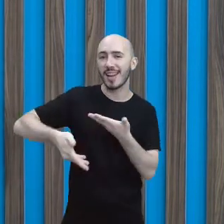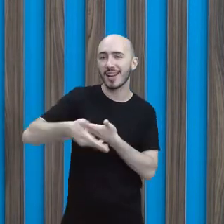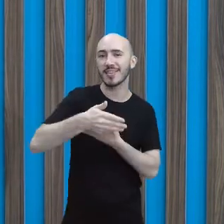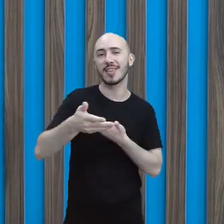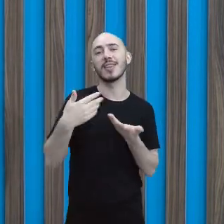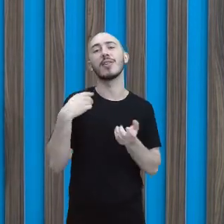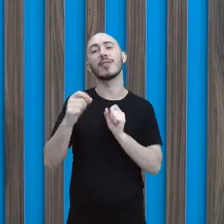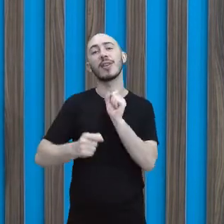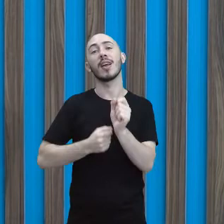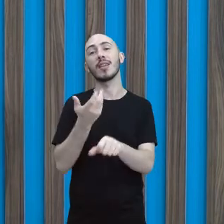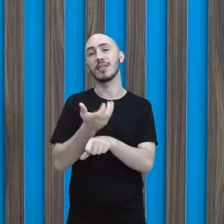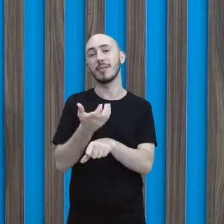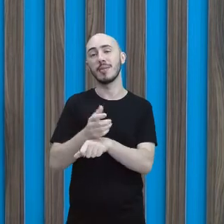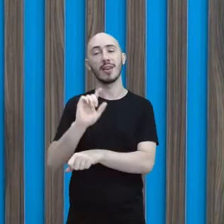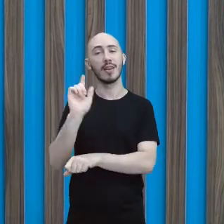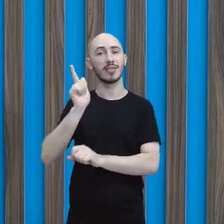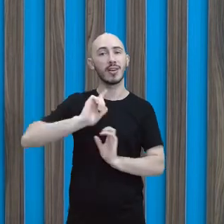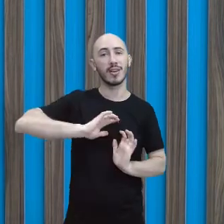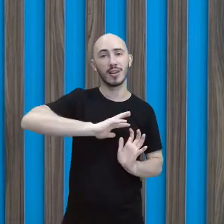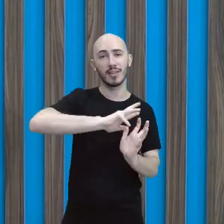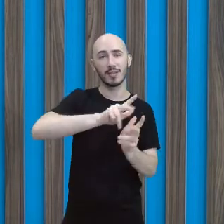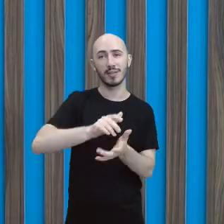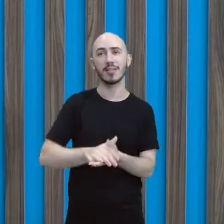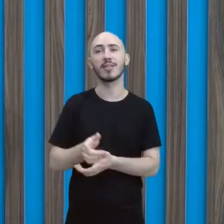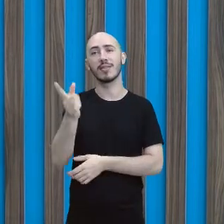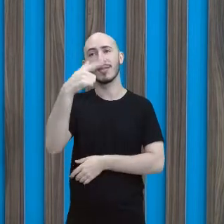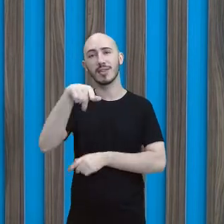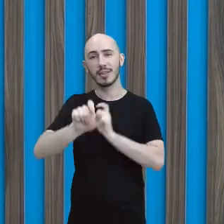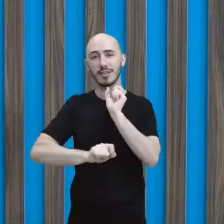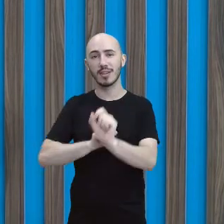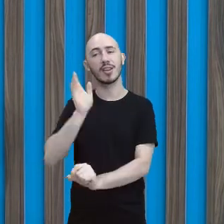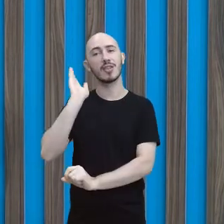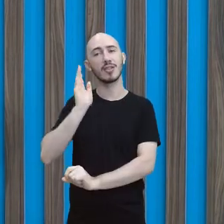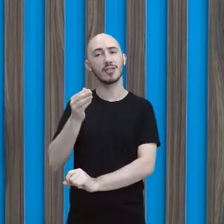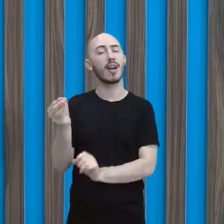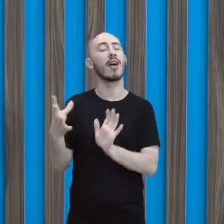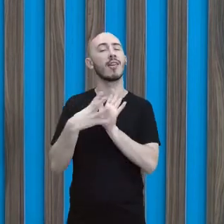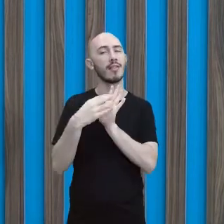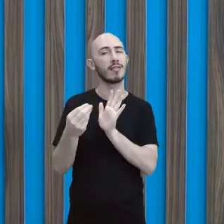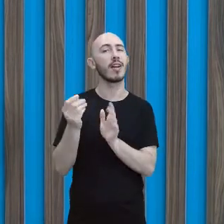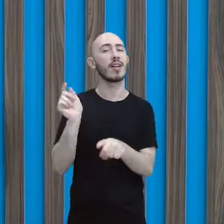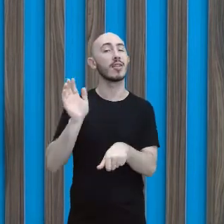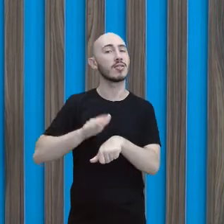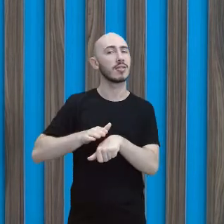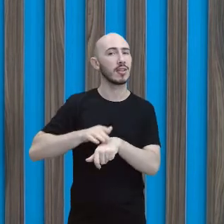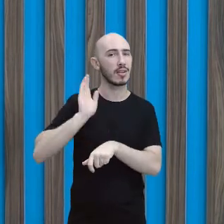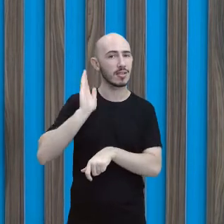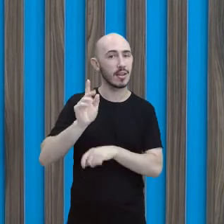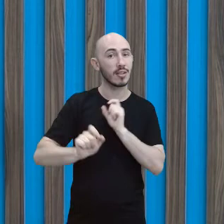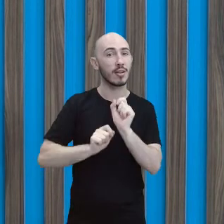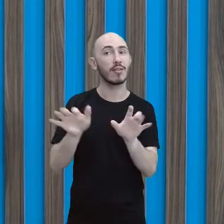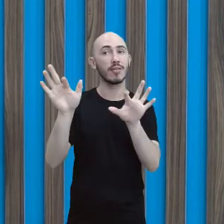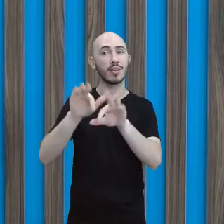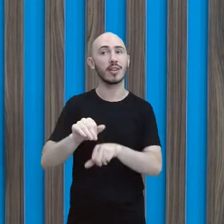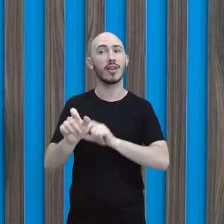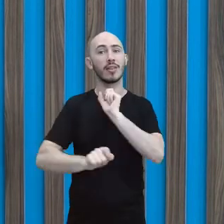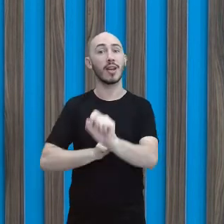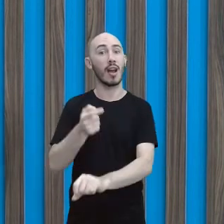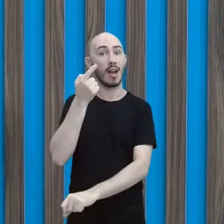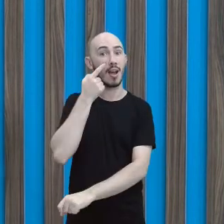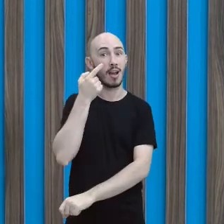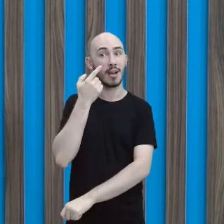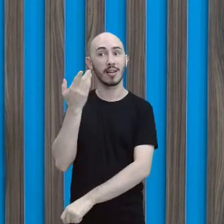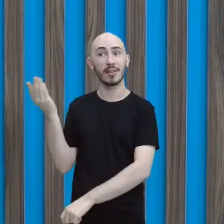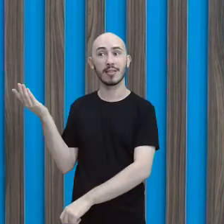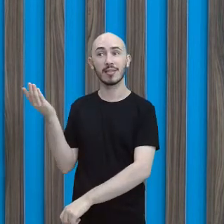trabalhando geografia. Fizeram, não foi? O pessoal da produção ali também fez, viu? Eu vou fazer para encerrar, hein? Olha, olha,